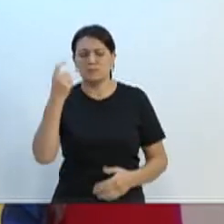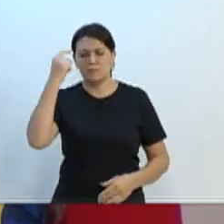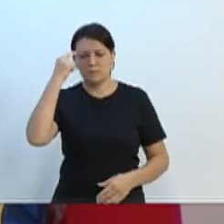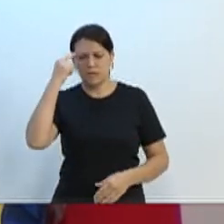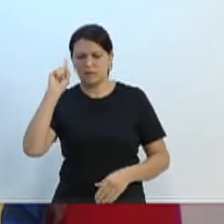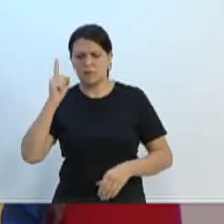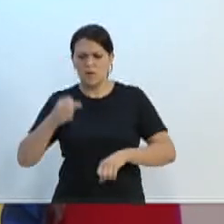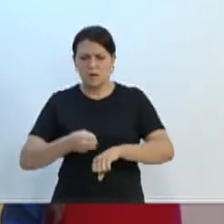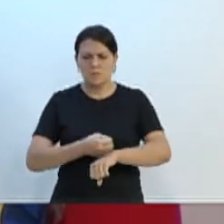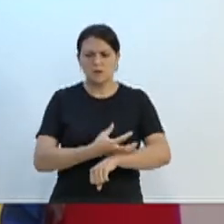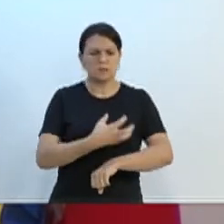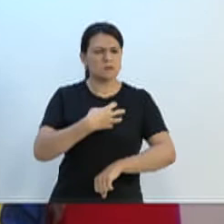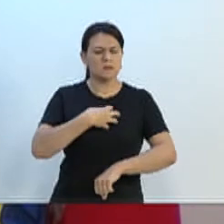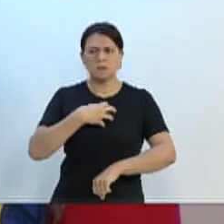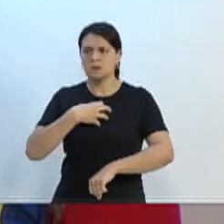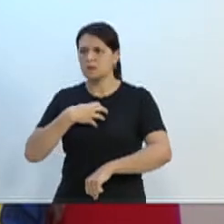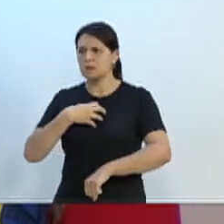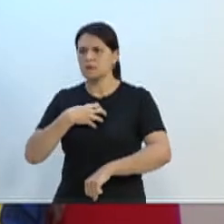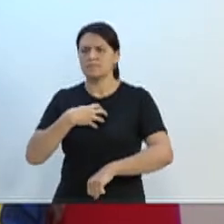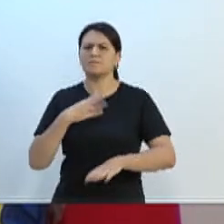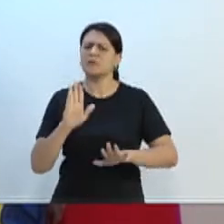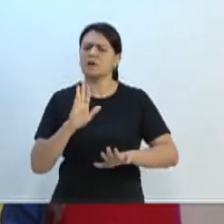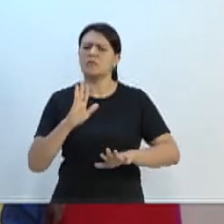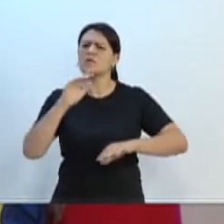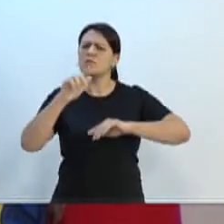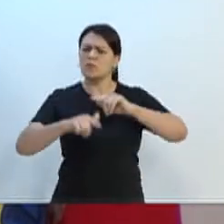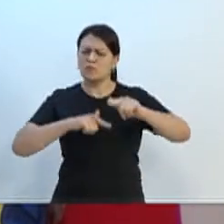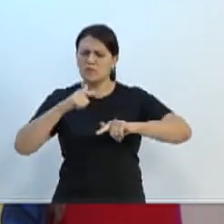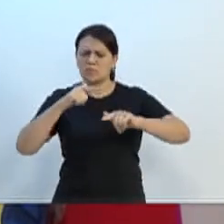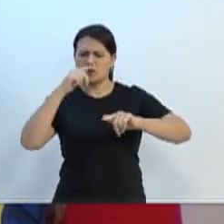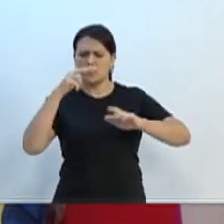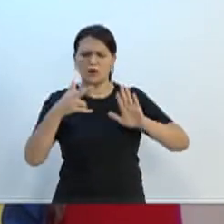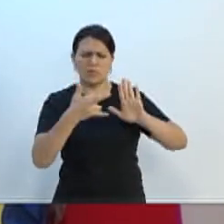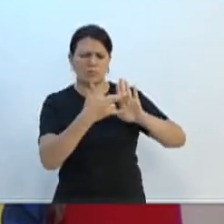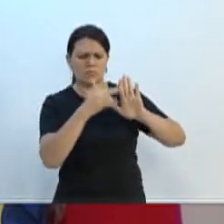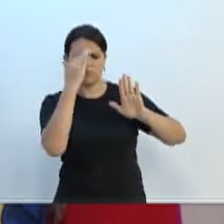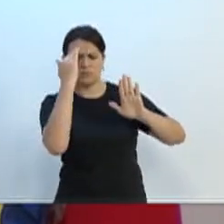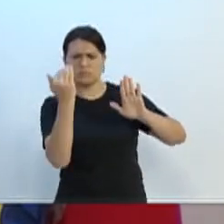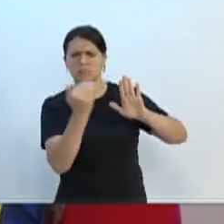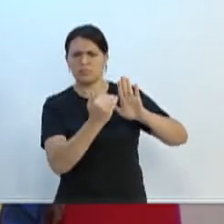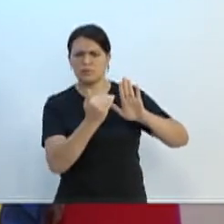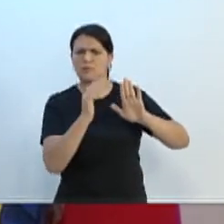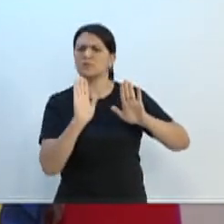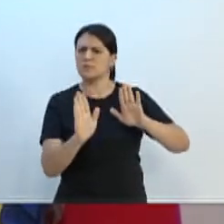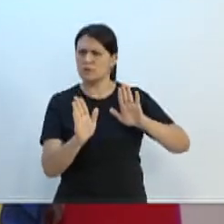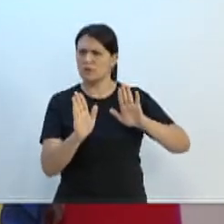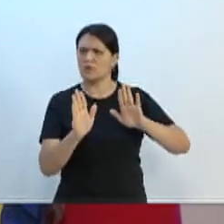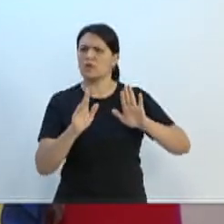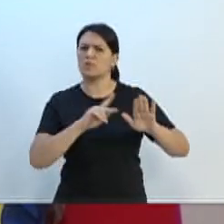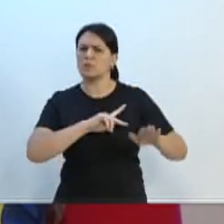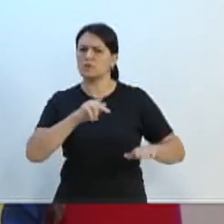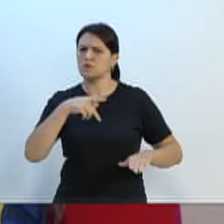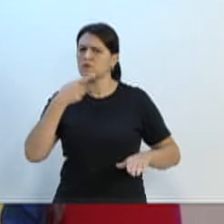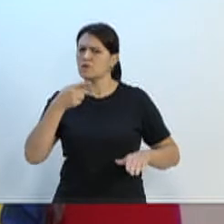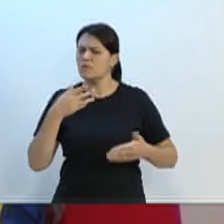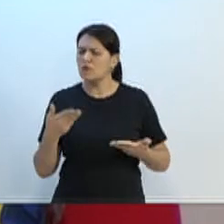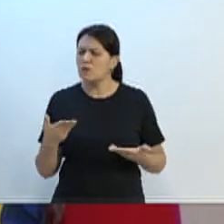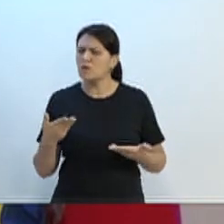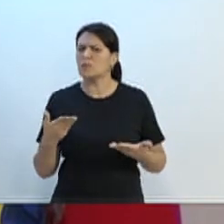Vamos trabalhar com a razão, conforme o regimento, como o presidente que está em exercício agora falou, e vamos